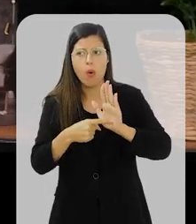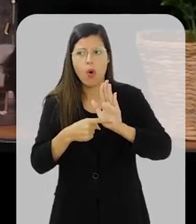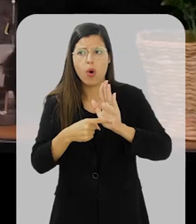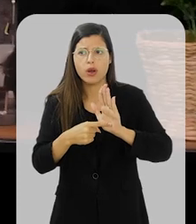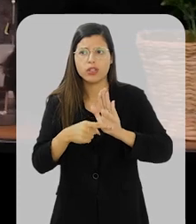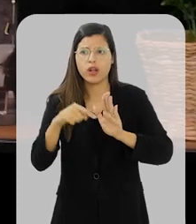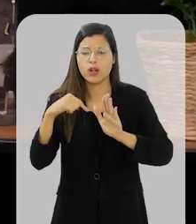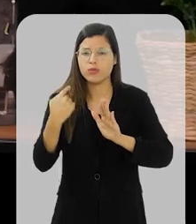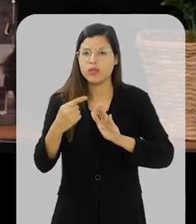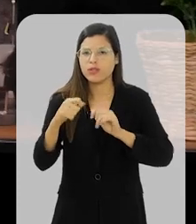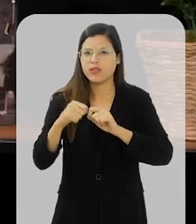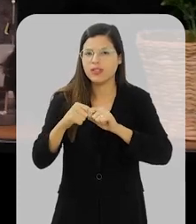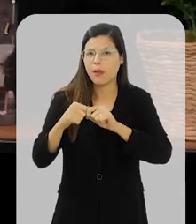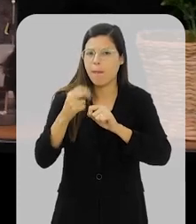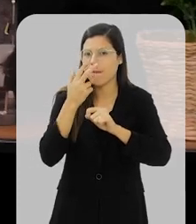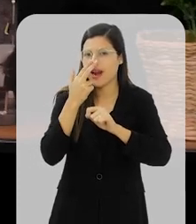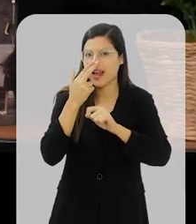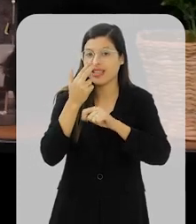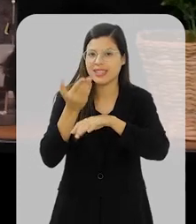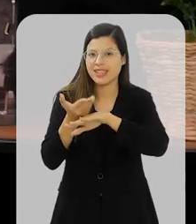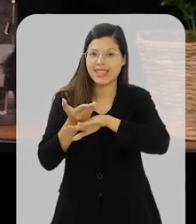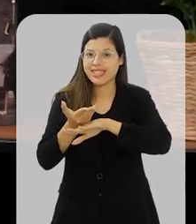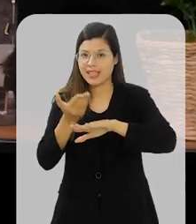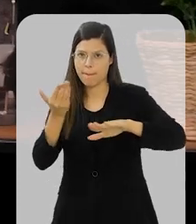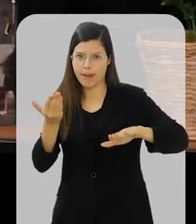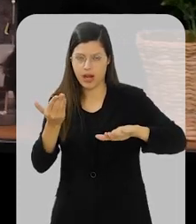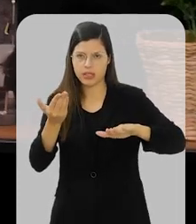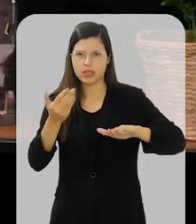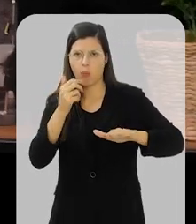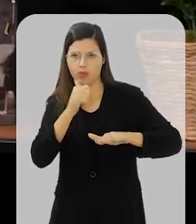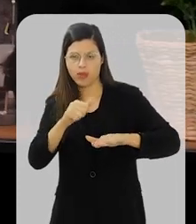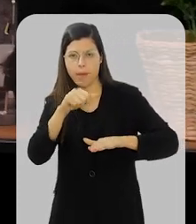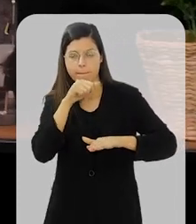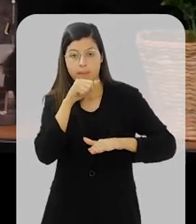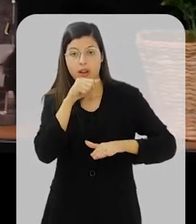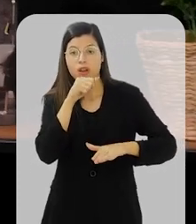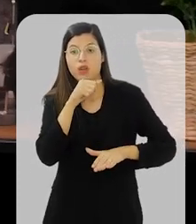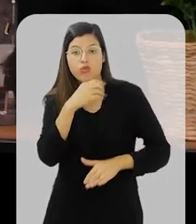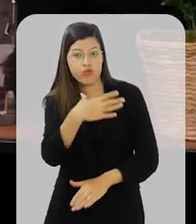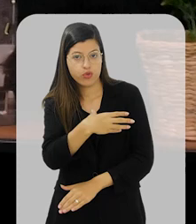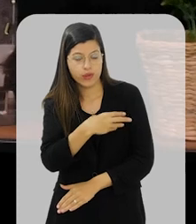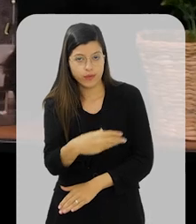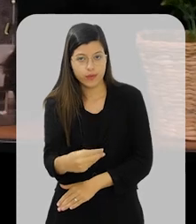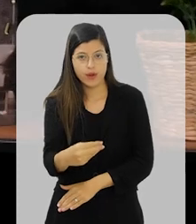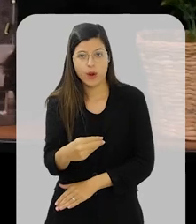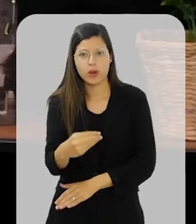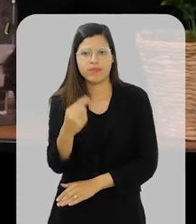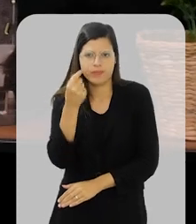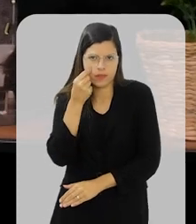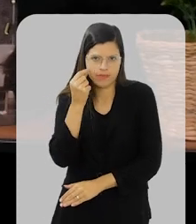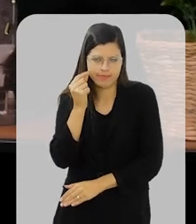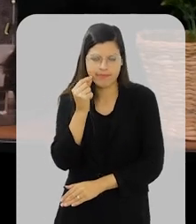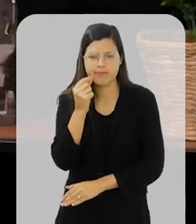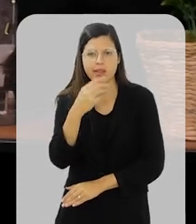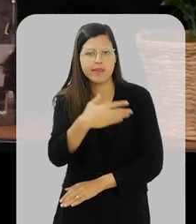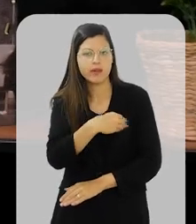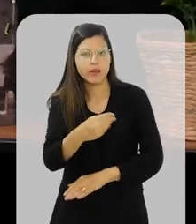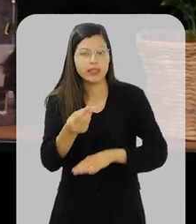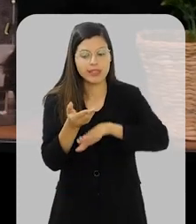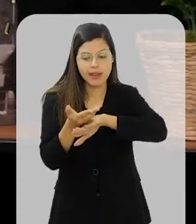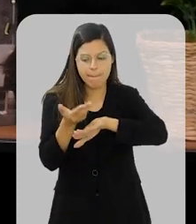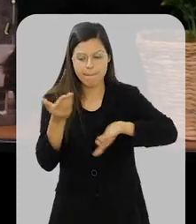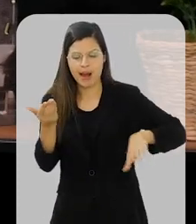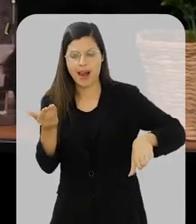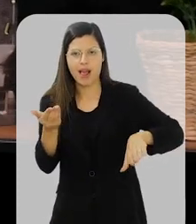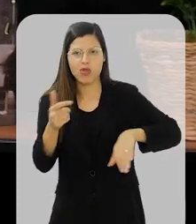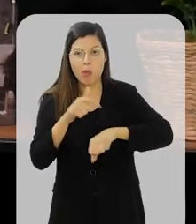separação materna. Já está bem descrito na literatura que quando os filhotes são separados das suas mães logo após o nascer, então nós